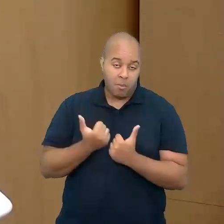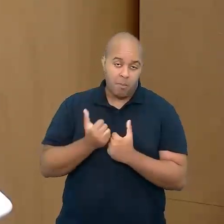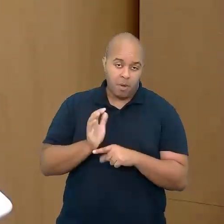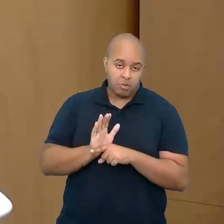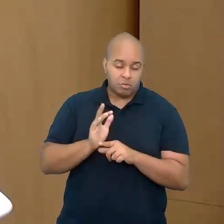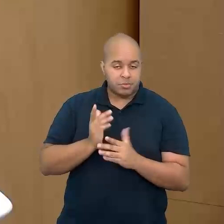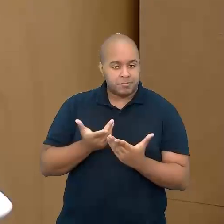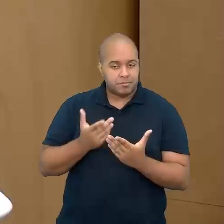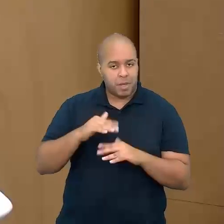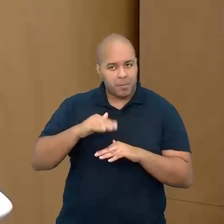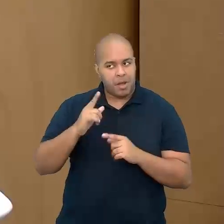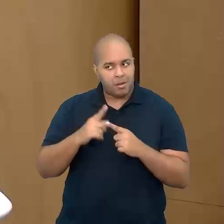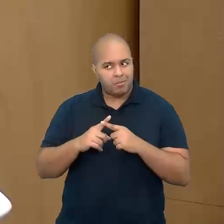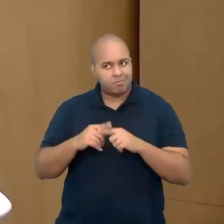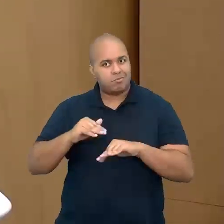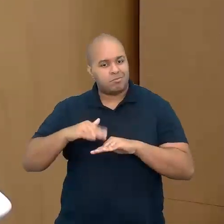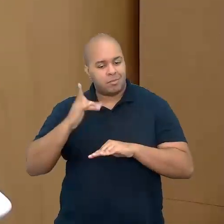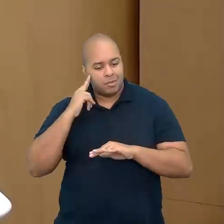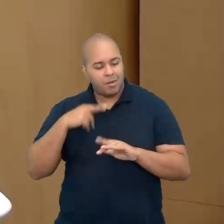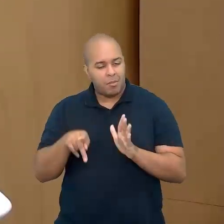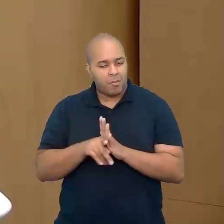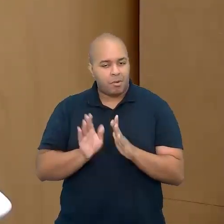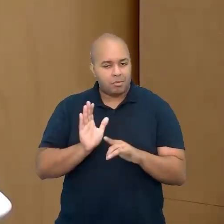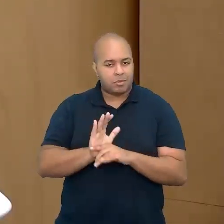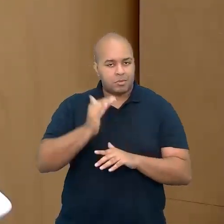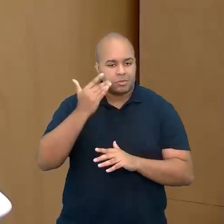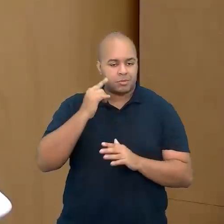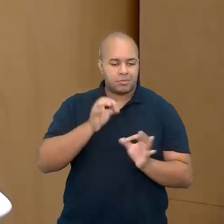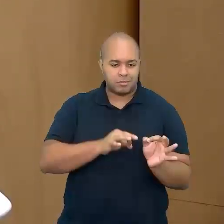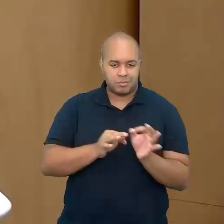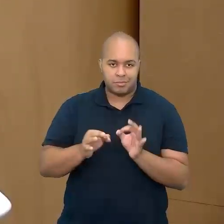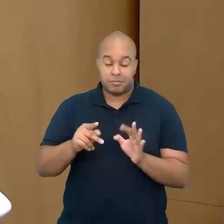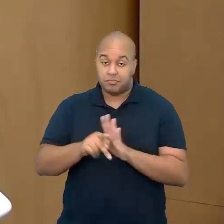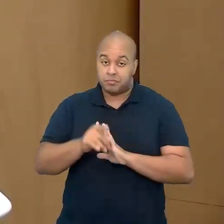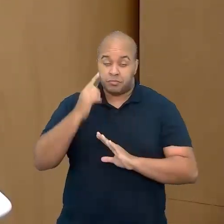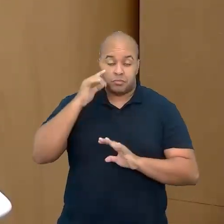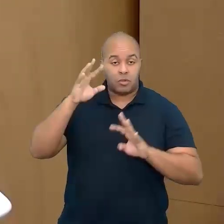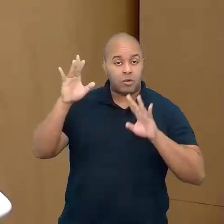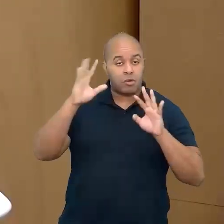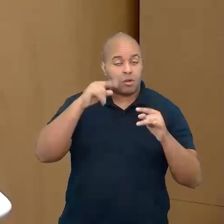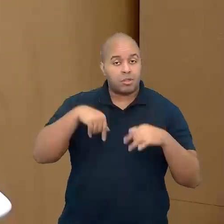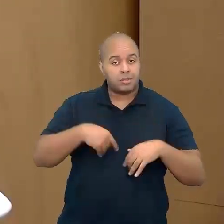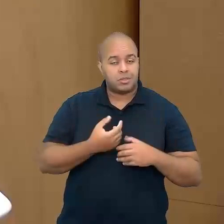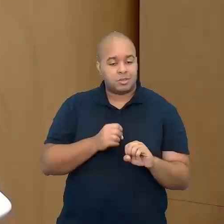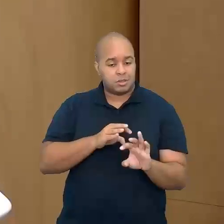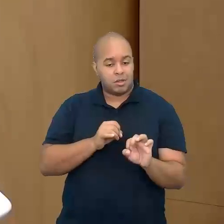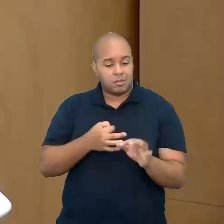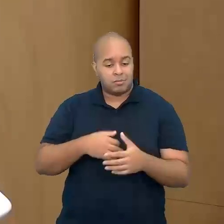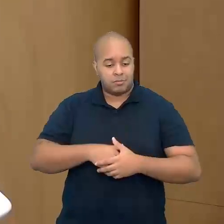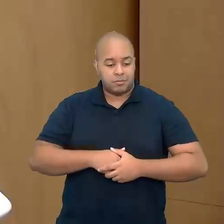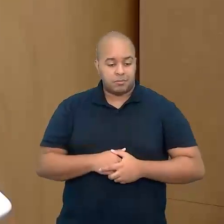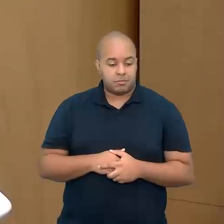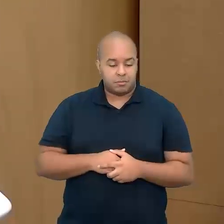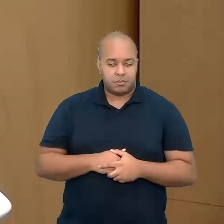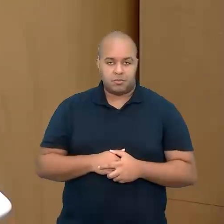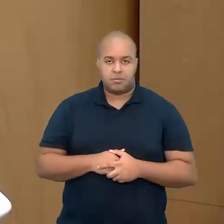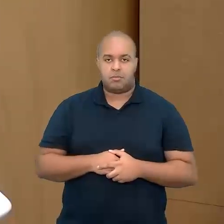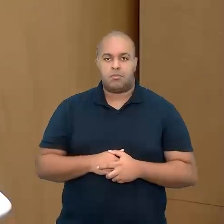um norteador a mais para este momento de organização de planejamento dessas aulas né